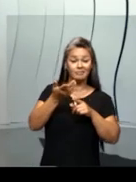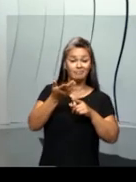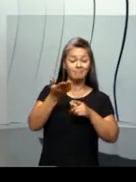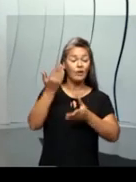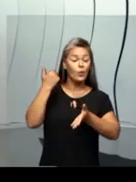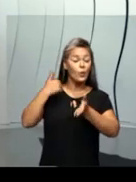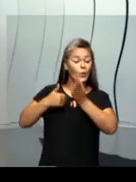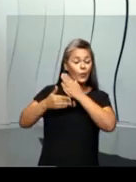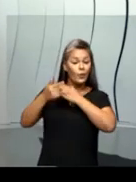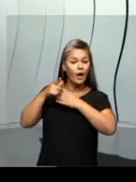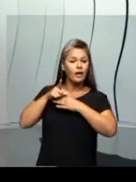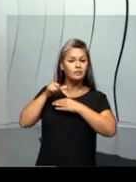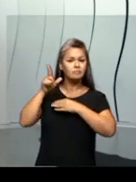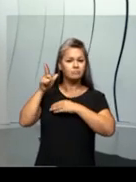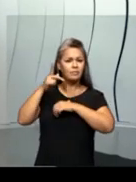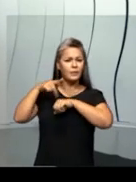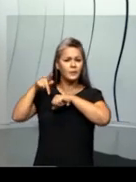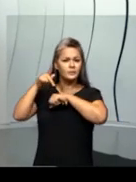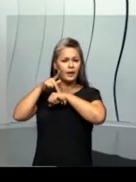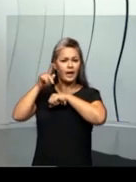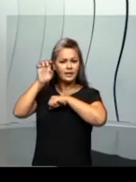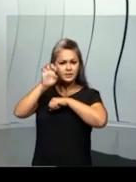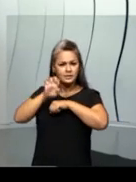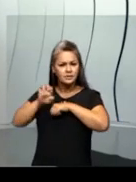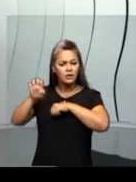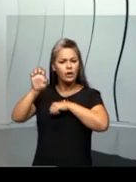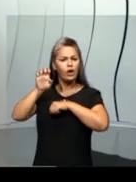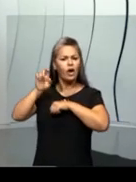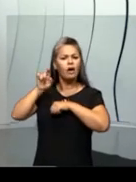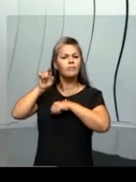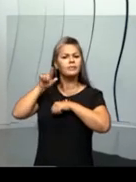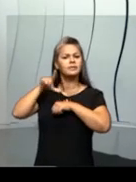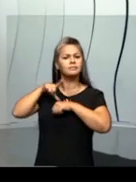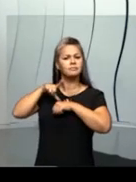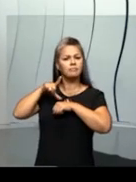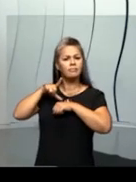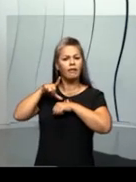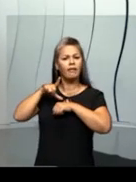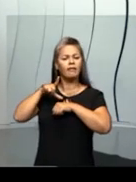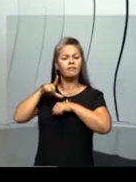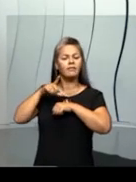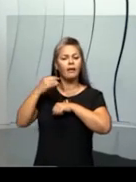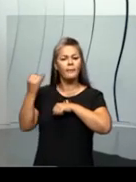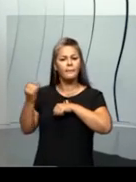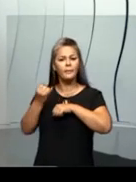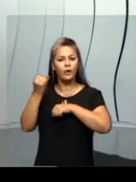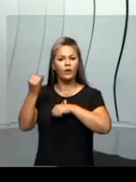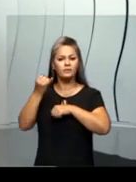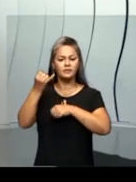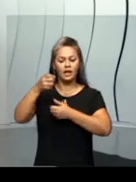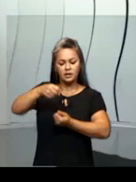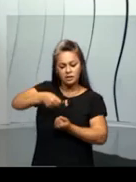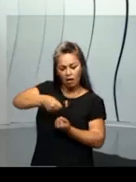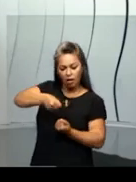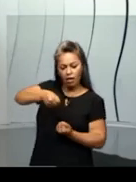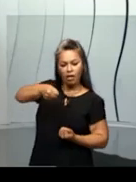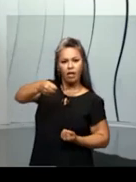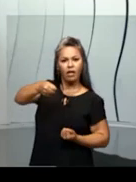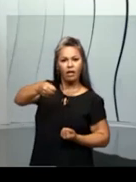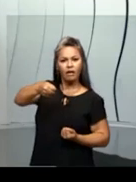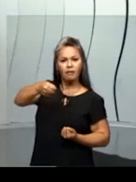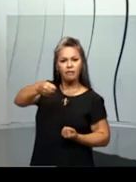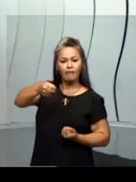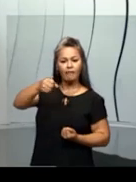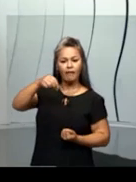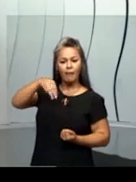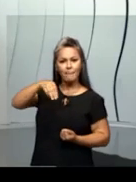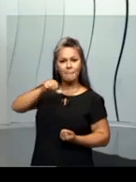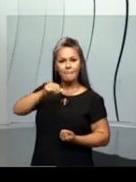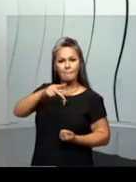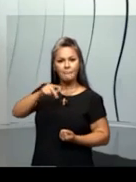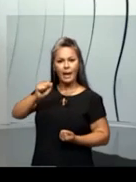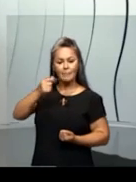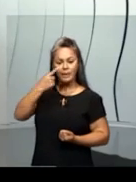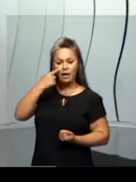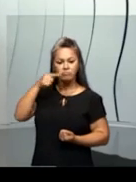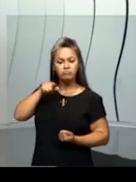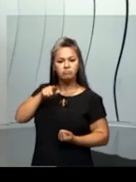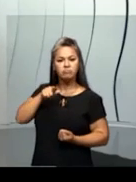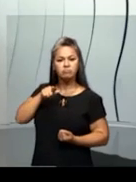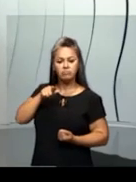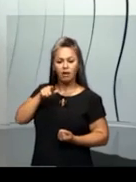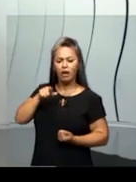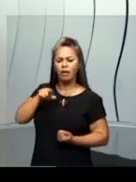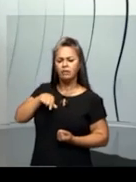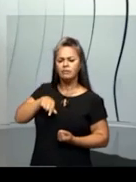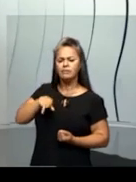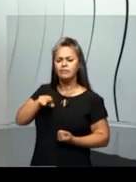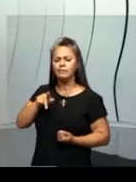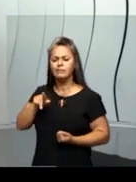aí teve uma participação importantíssima aí para poder conquistar, né, novas regiões aí, os países europeus conhecerem